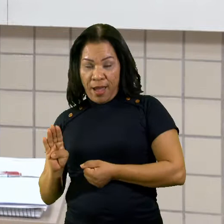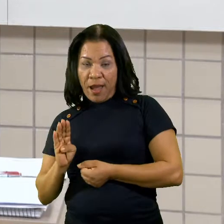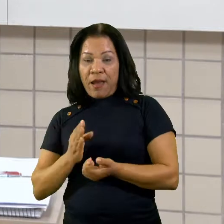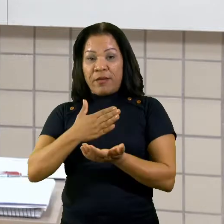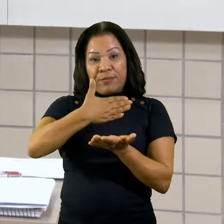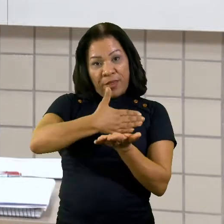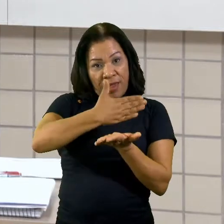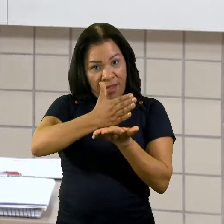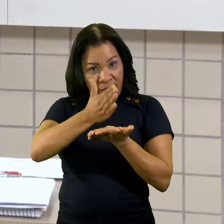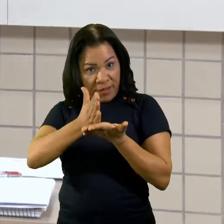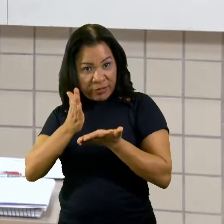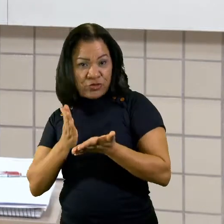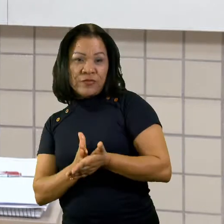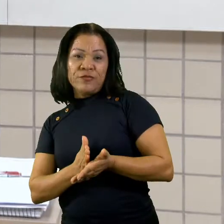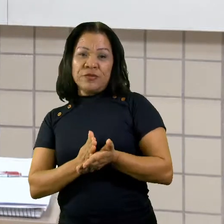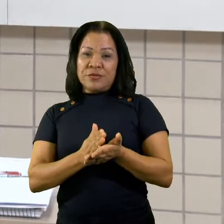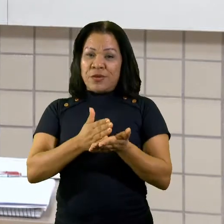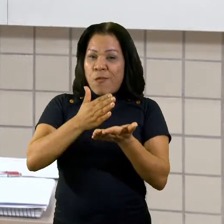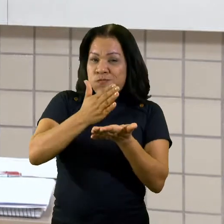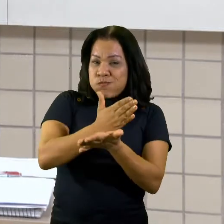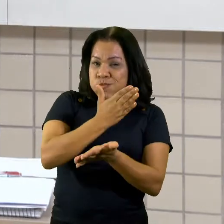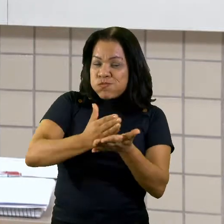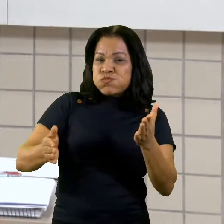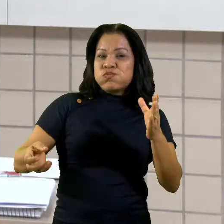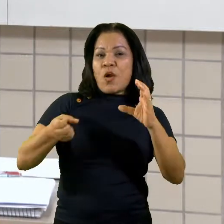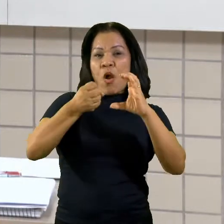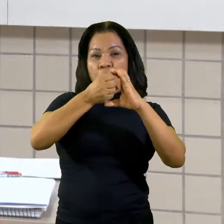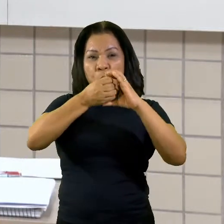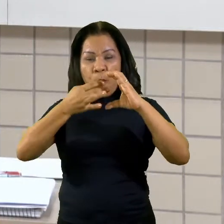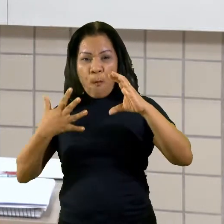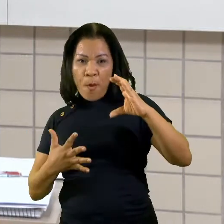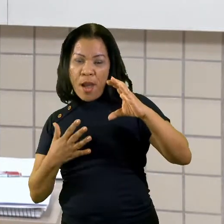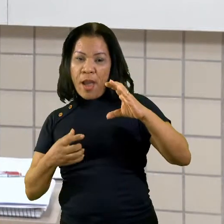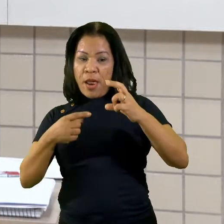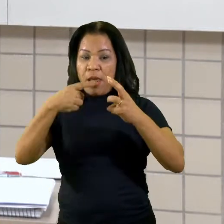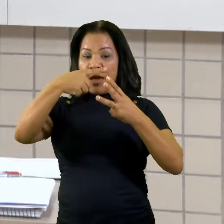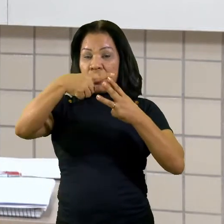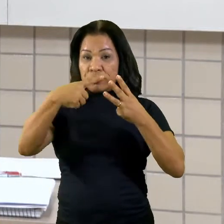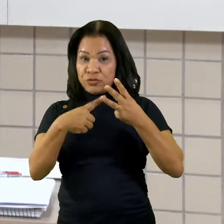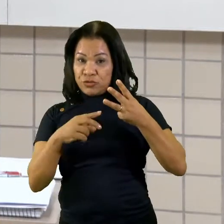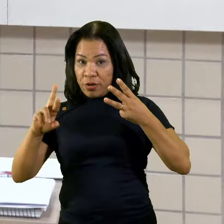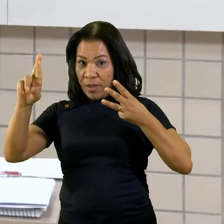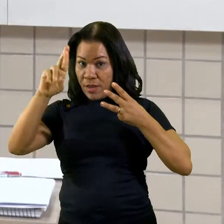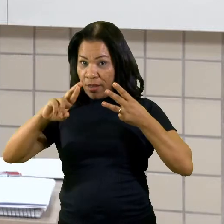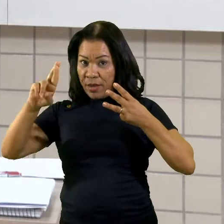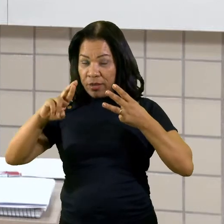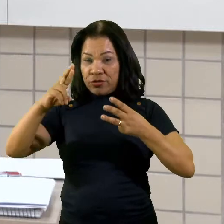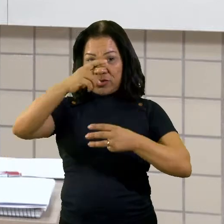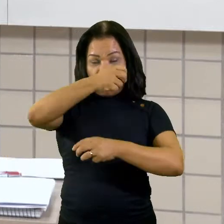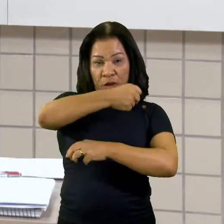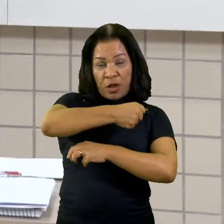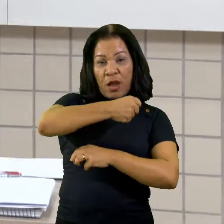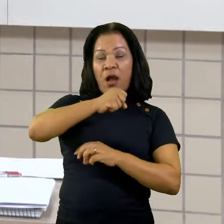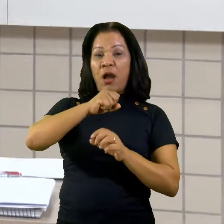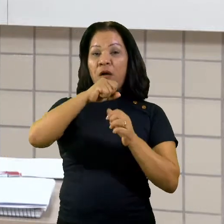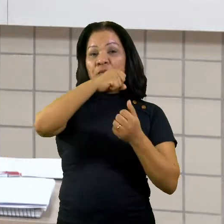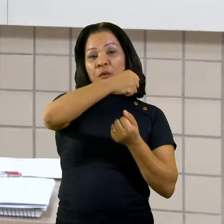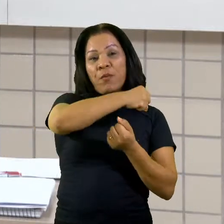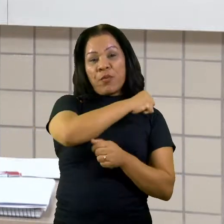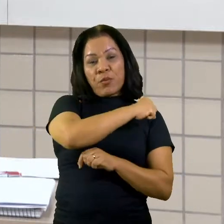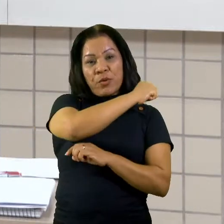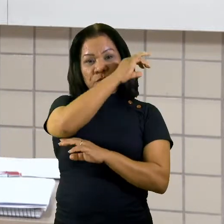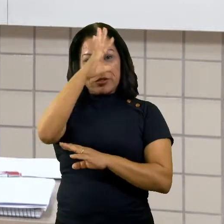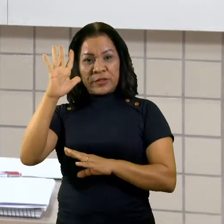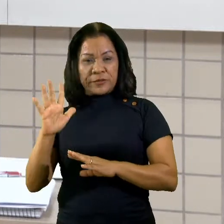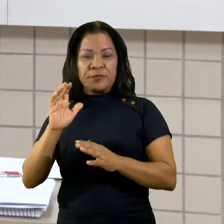algumas características de 3 regiões do continente asiático: a Ásia Central, a Ásia